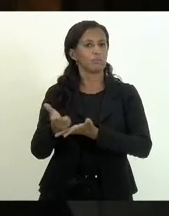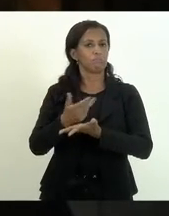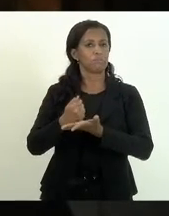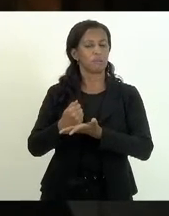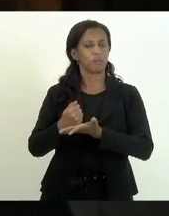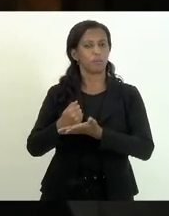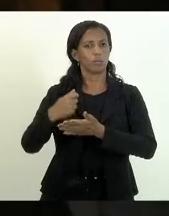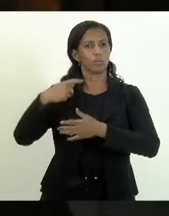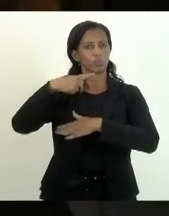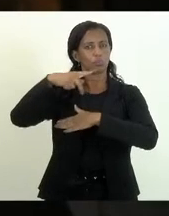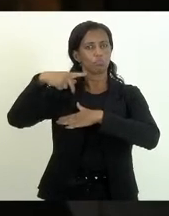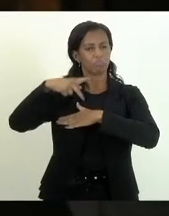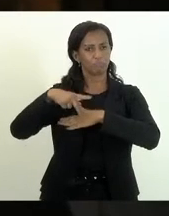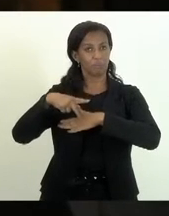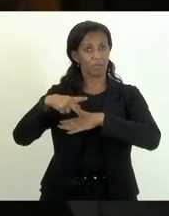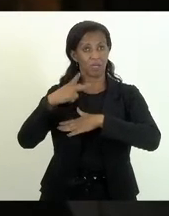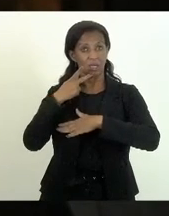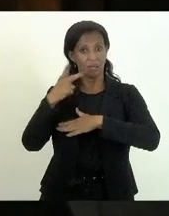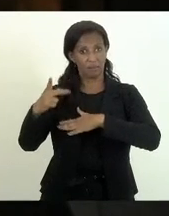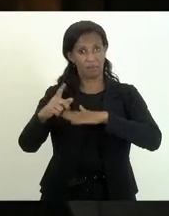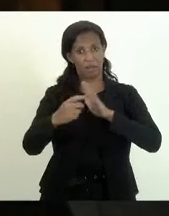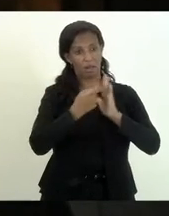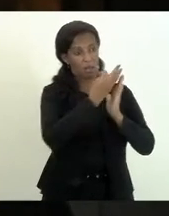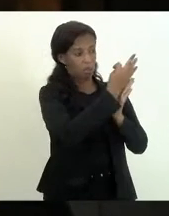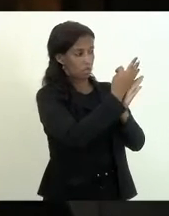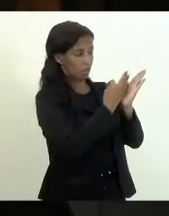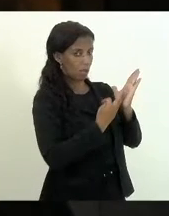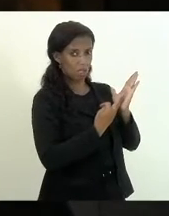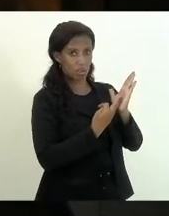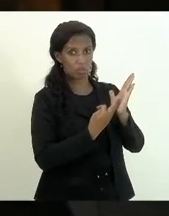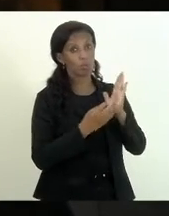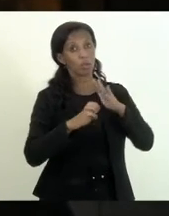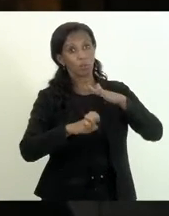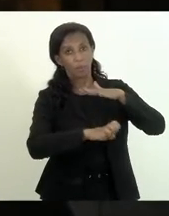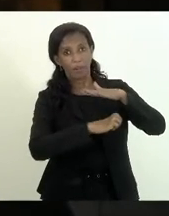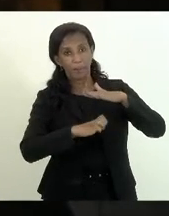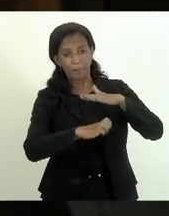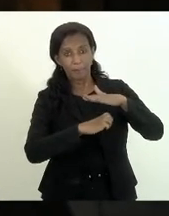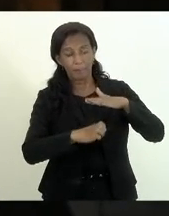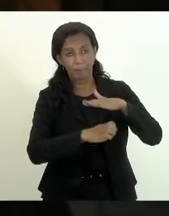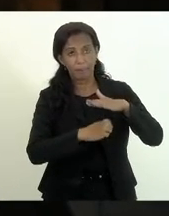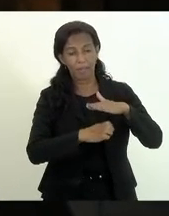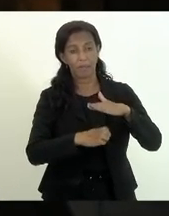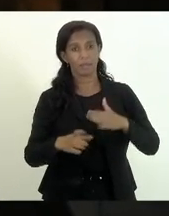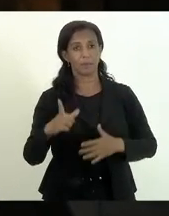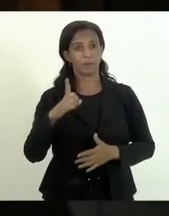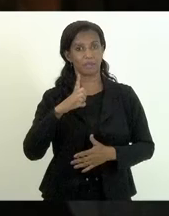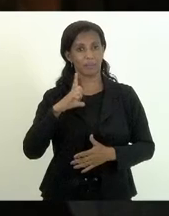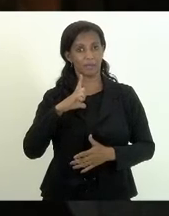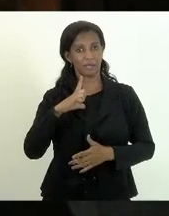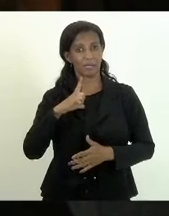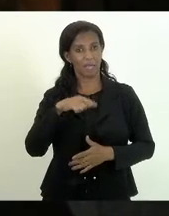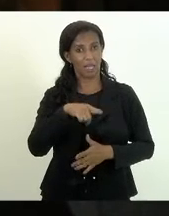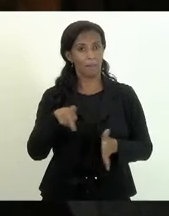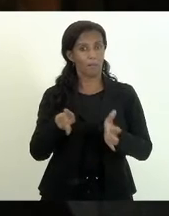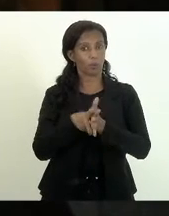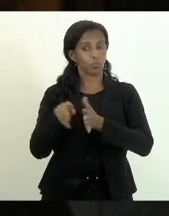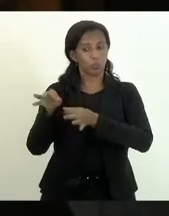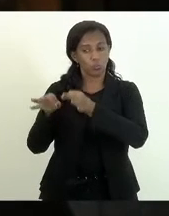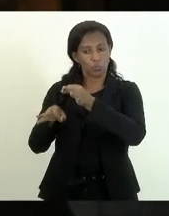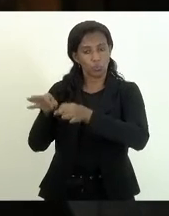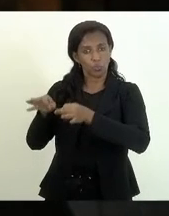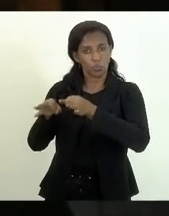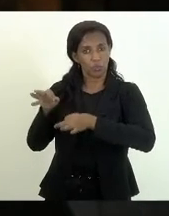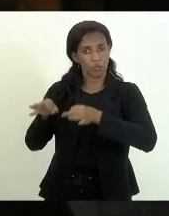diz que uma empresa inscrita em dívida ativa que demanda um pleito judicial